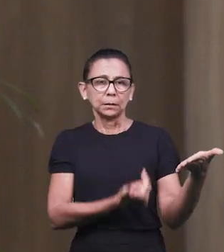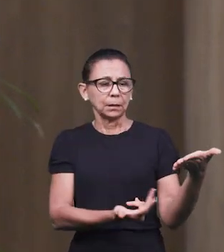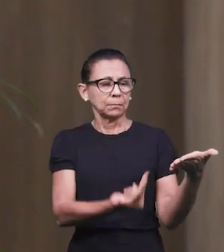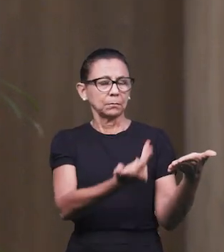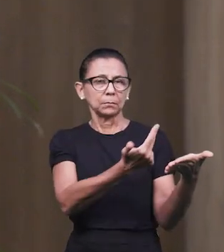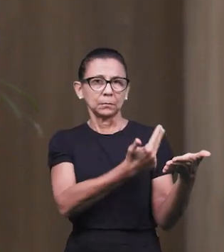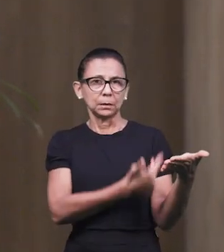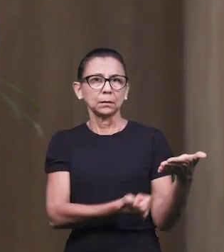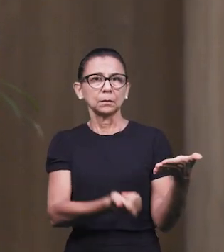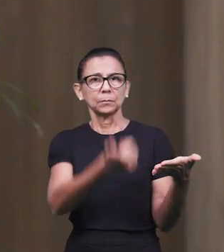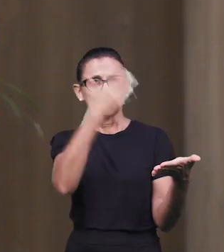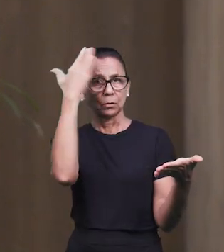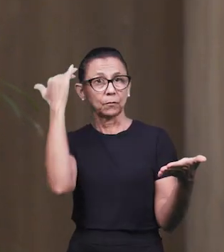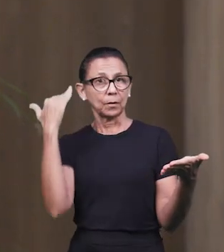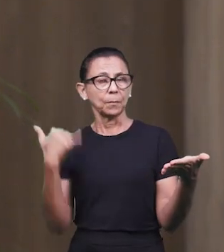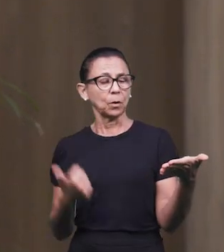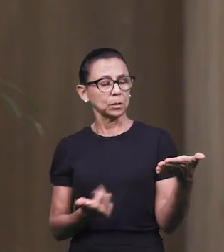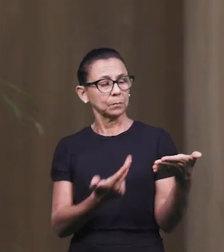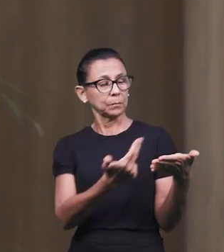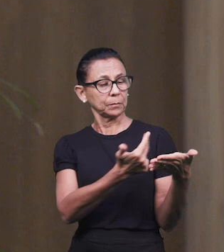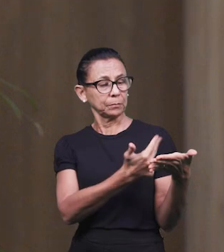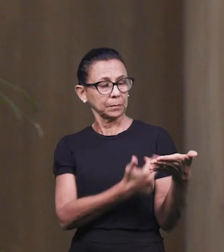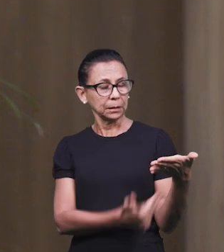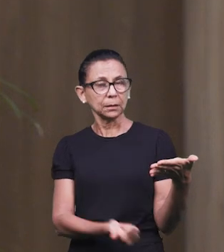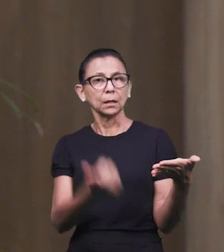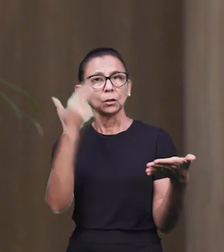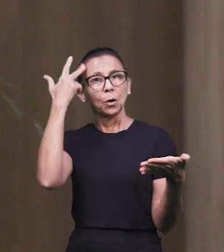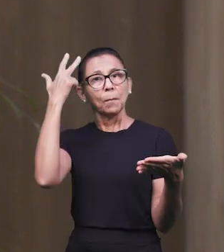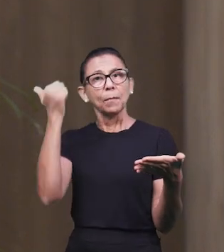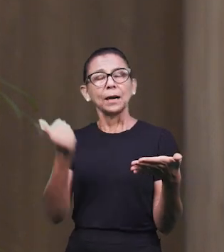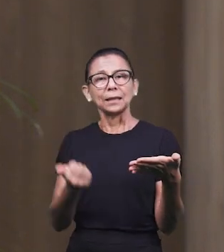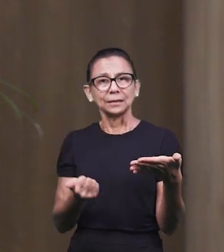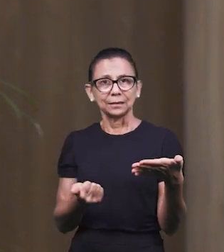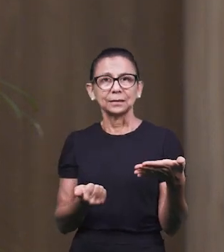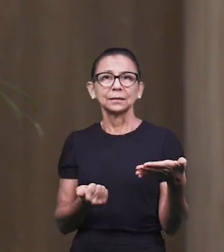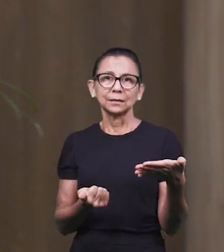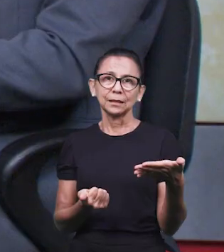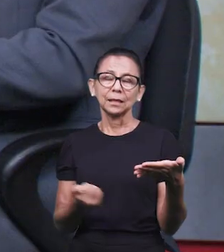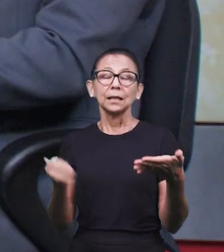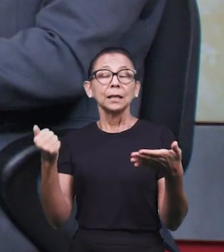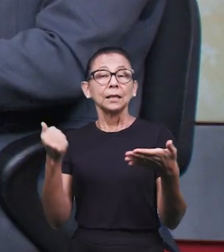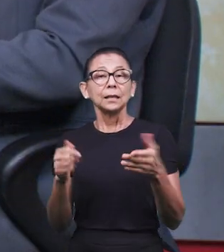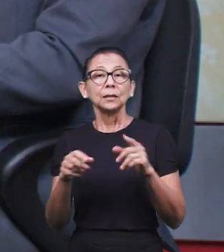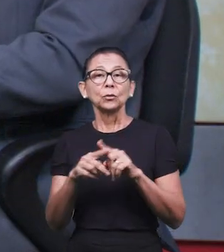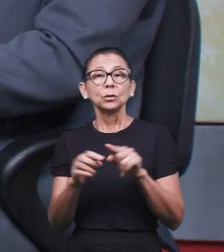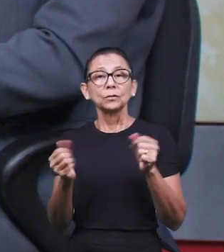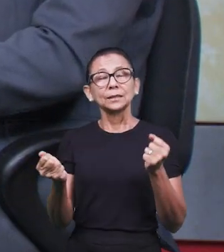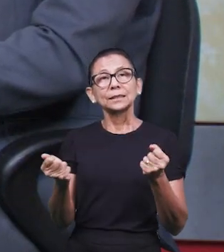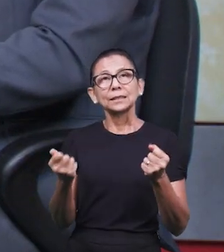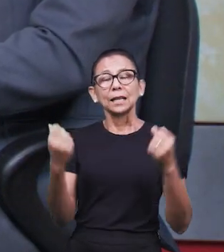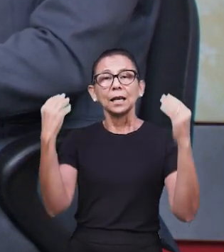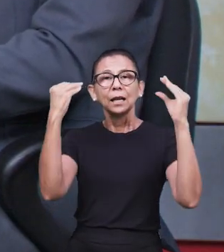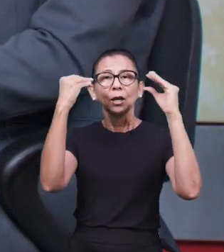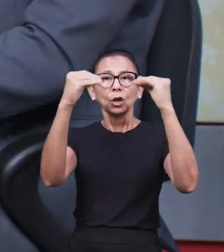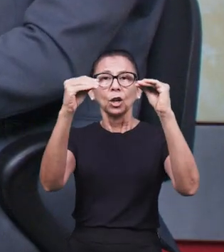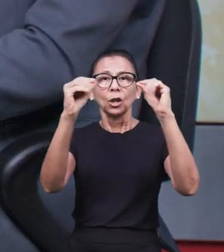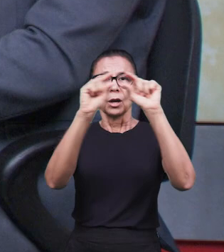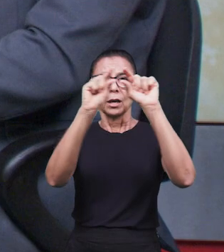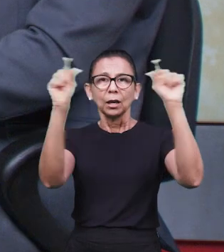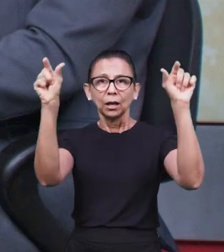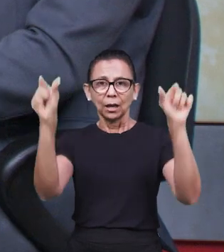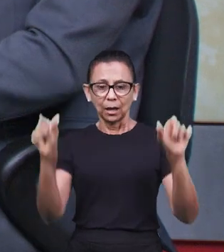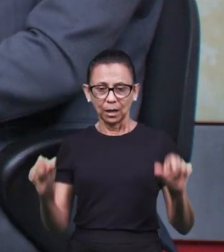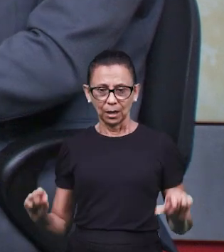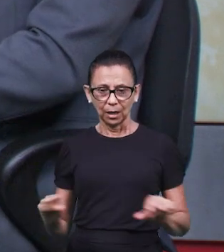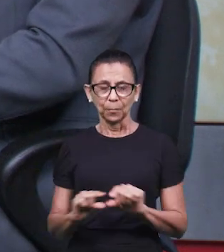a moldura, ela valoriza a tela. Ela valoriza ou desvaloriza, né? A depender da moldura. Se